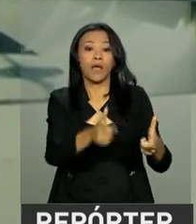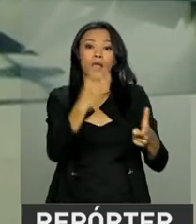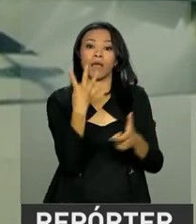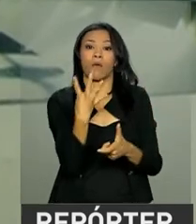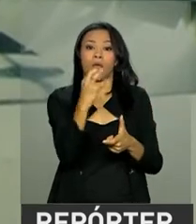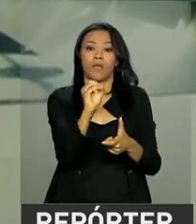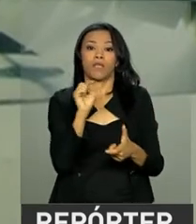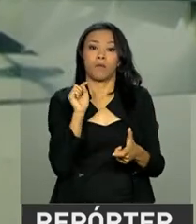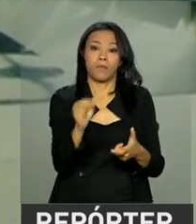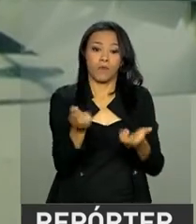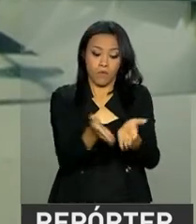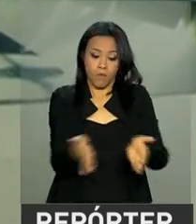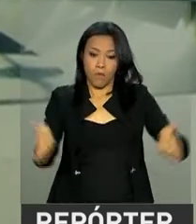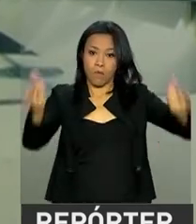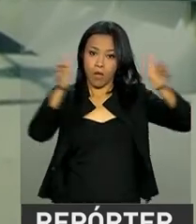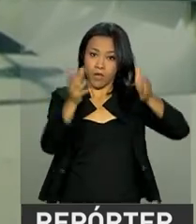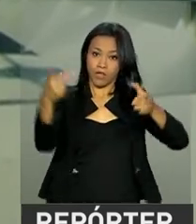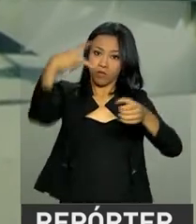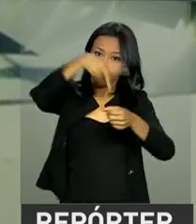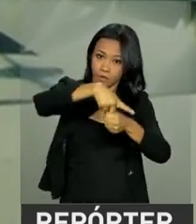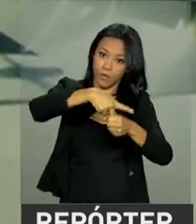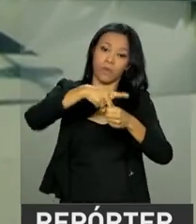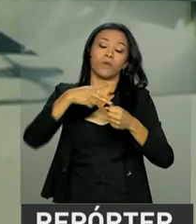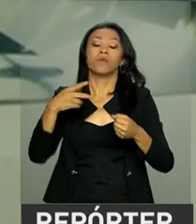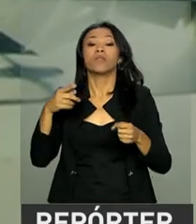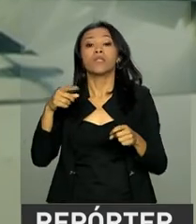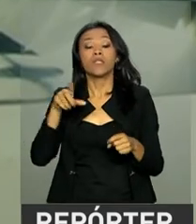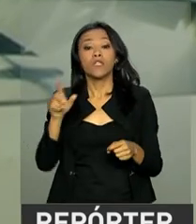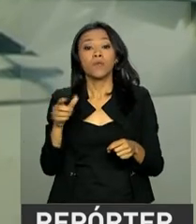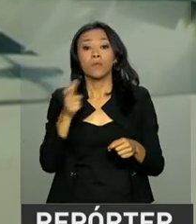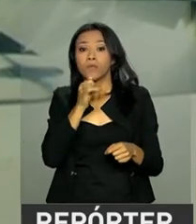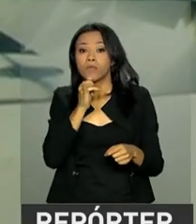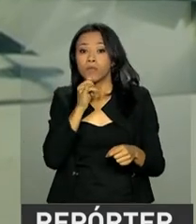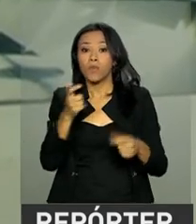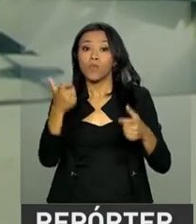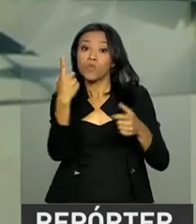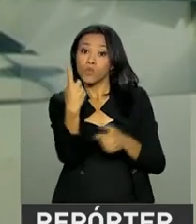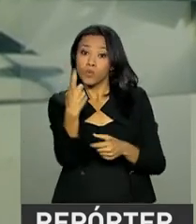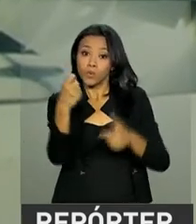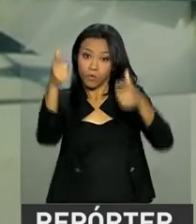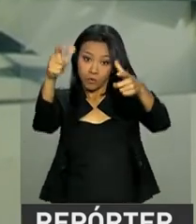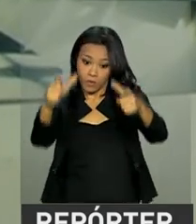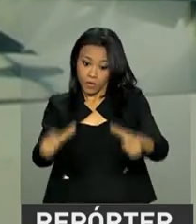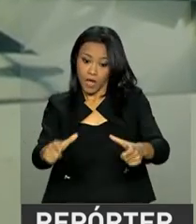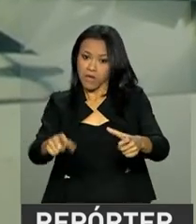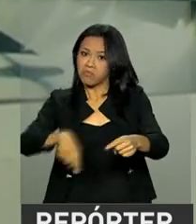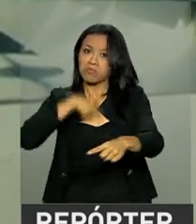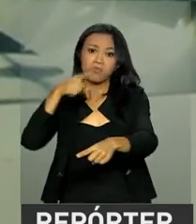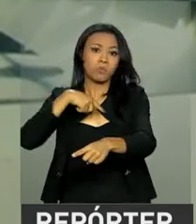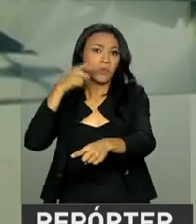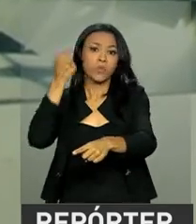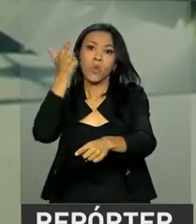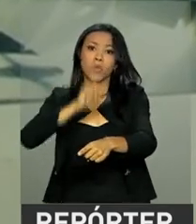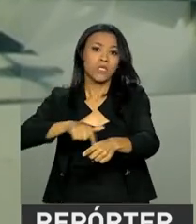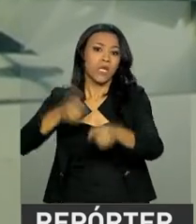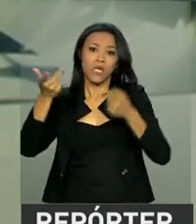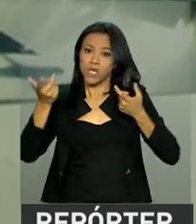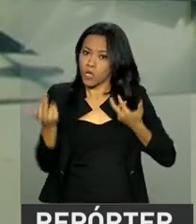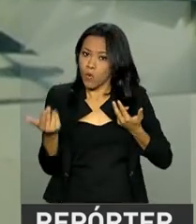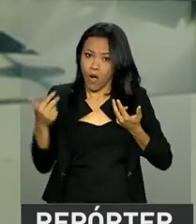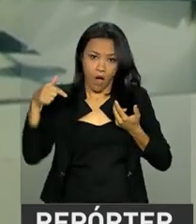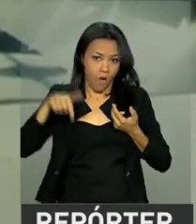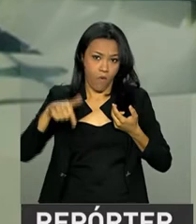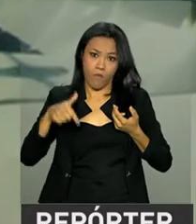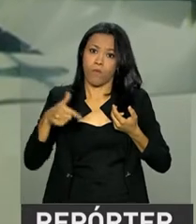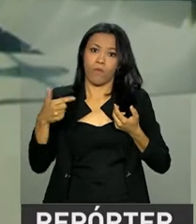Há campos, especialmente campos terrestres, que um único campo com mais de 1000 poços, eles não produzem essa quantidade de